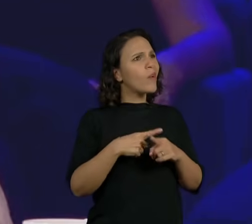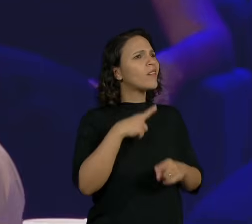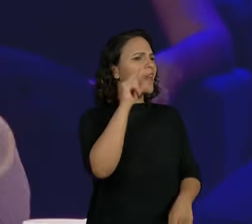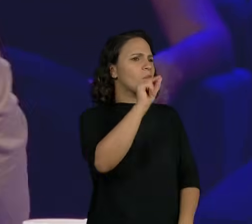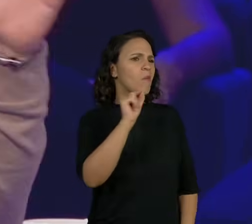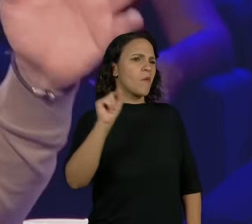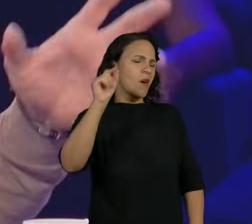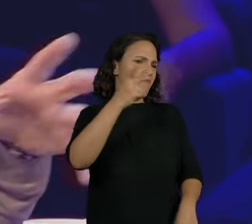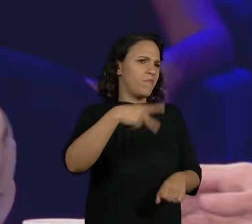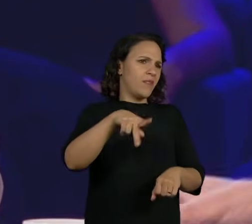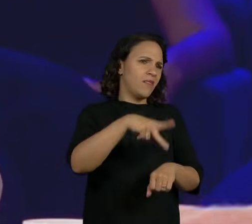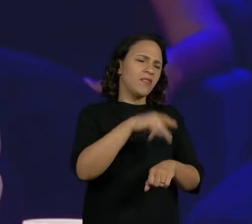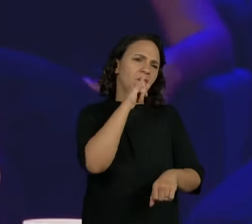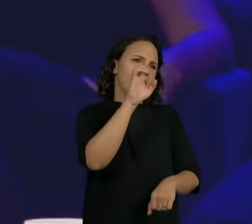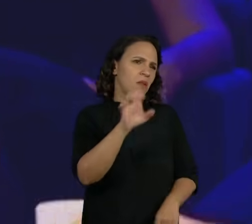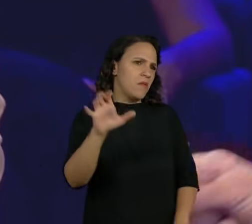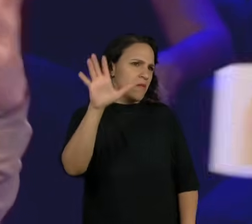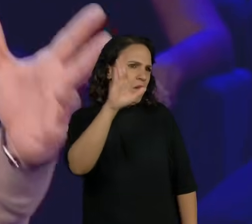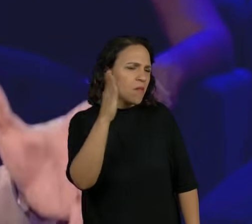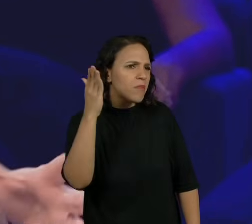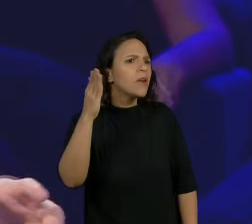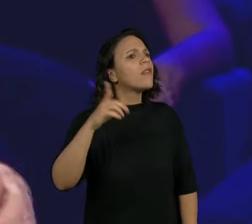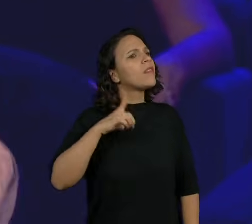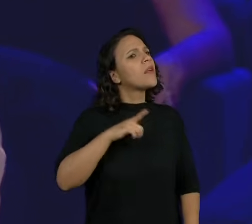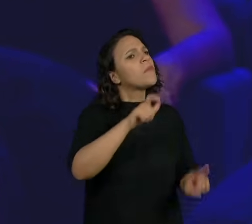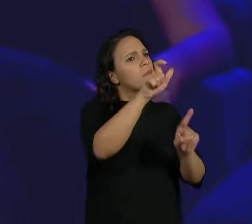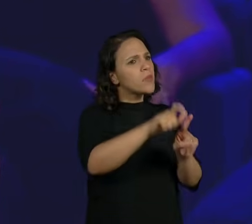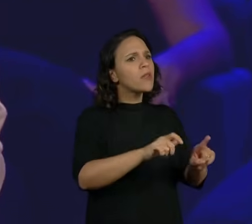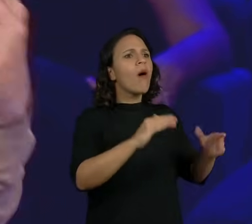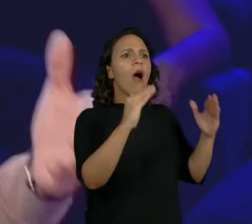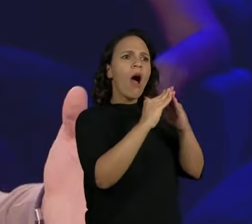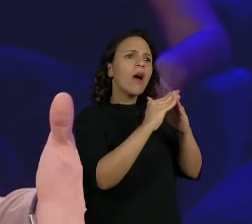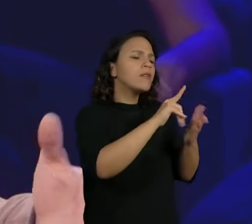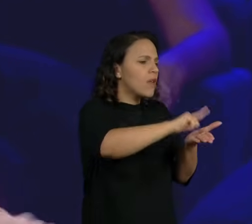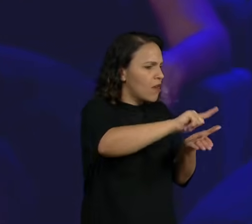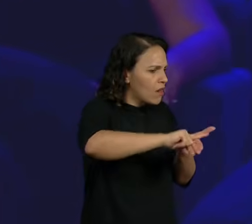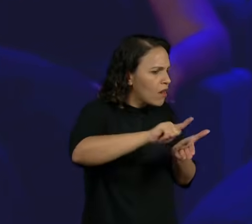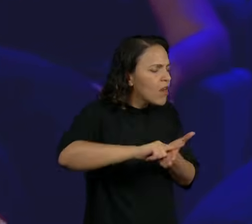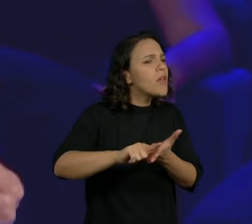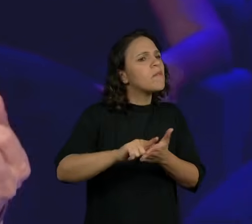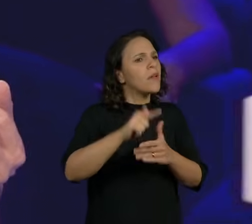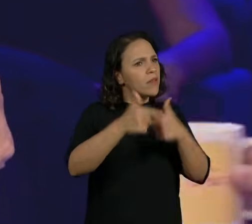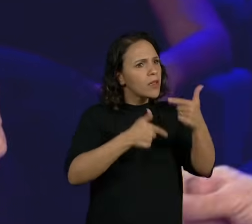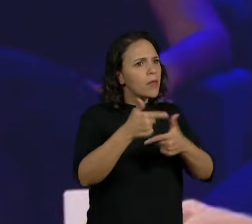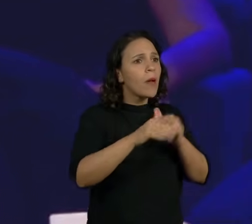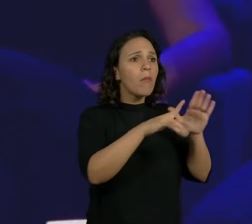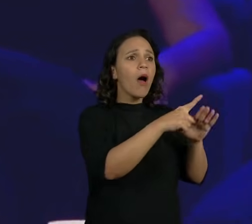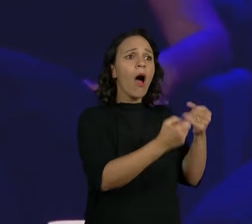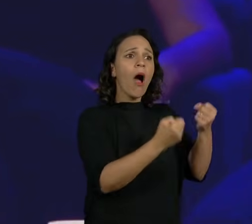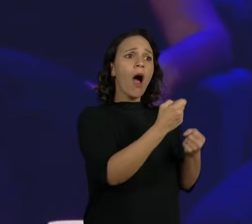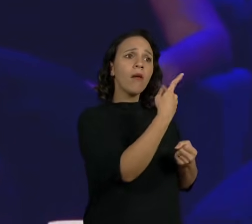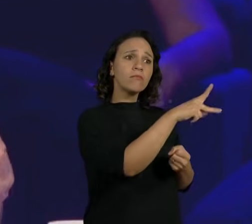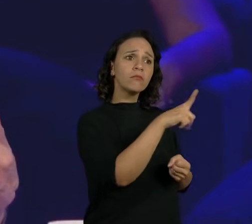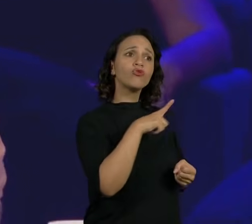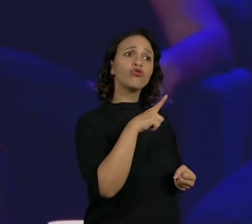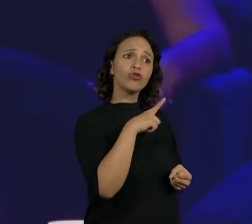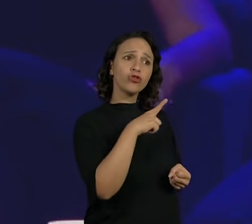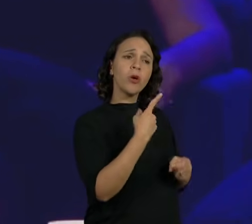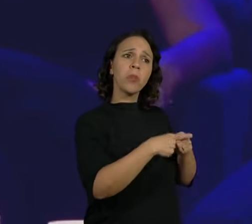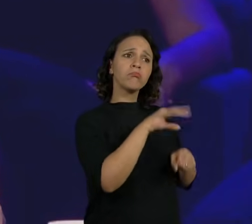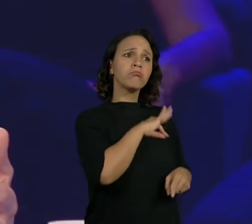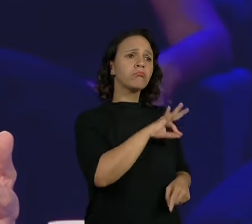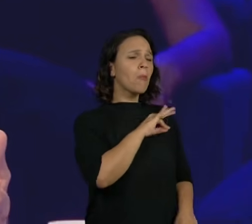né, da Europa, tal, que tem a pessoa que vai limpar a casa, que trabalha numa casa também, mas ela vai no carro dela, porque ela é muito